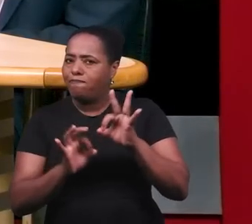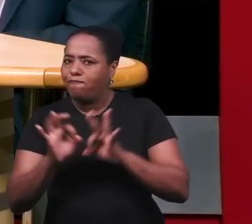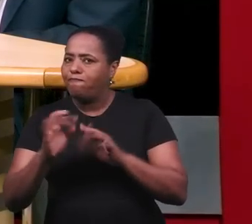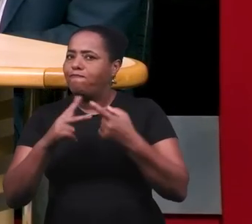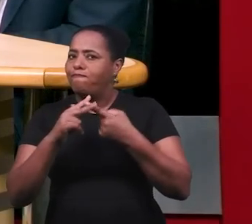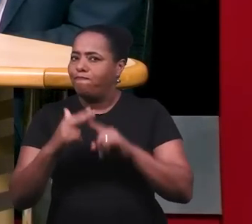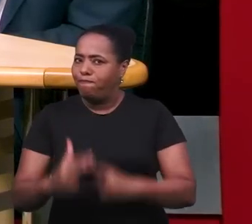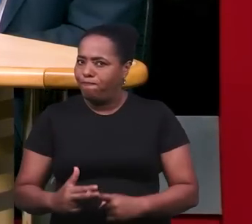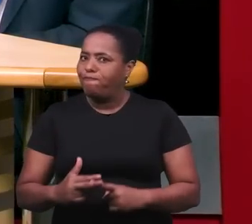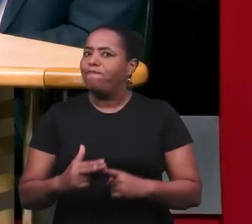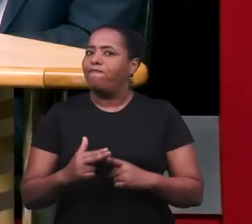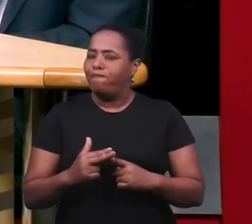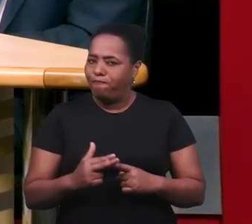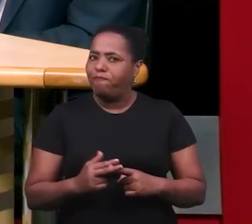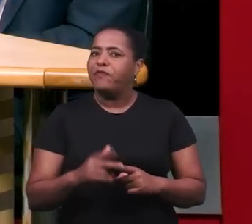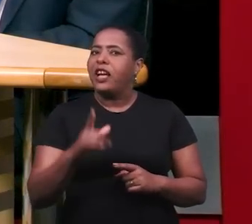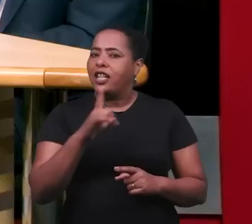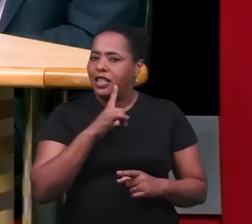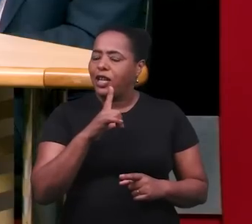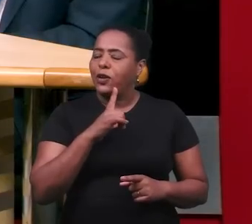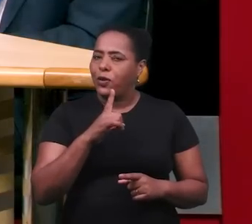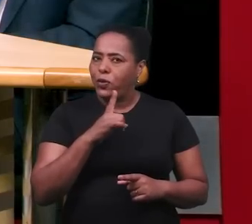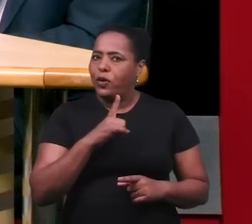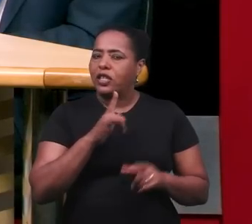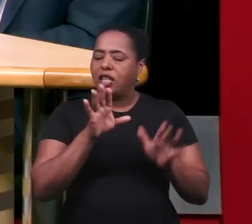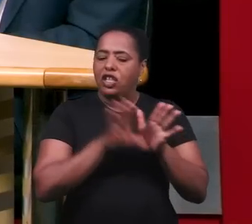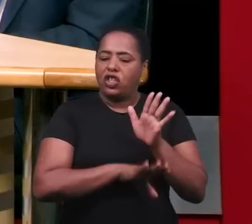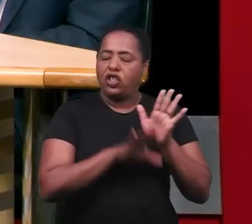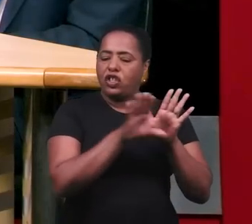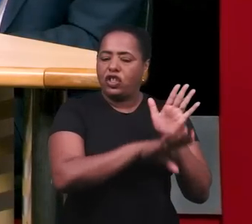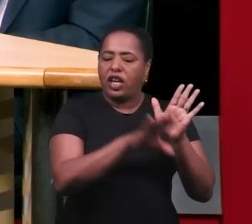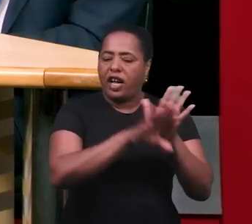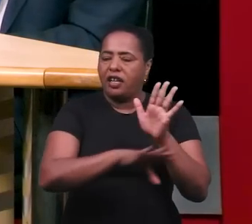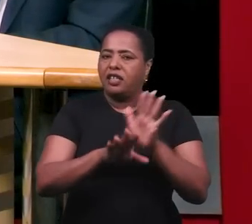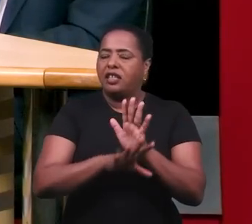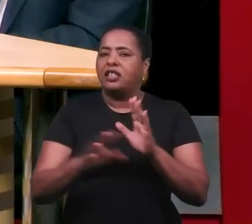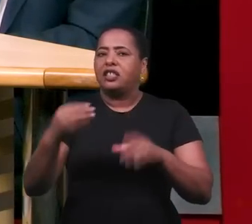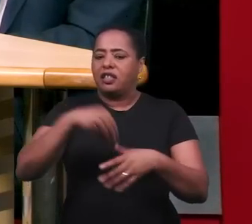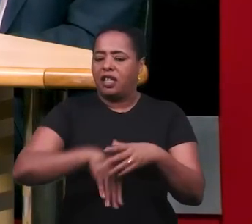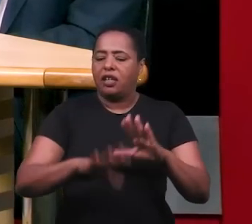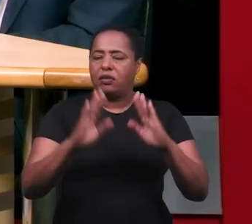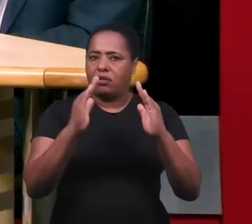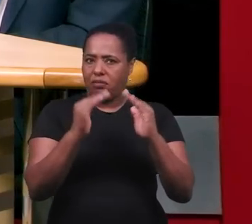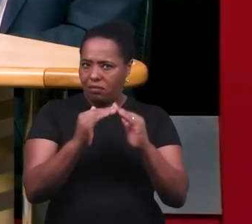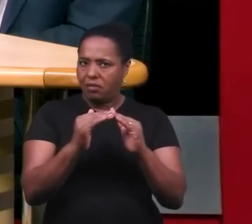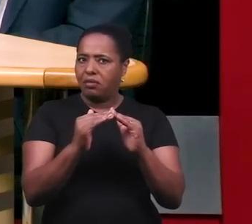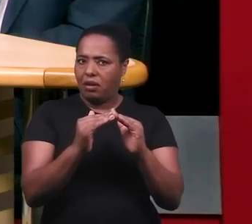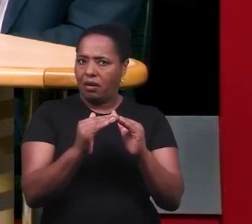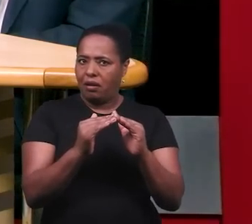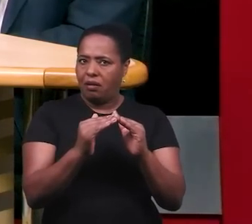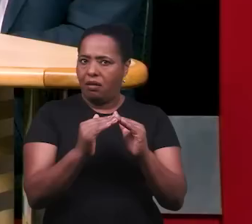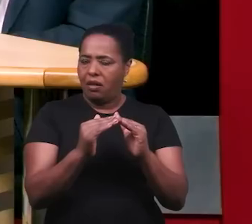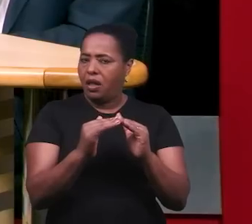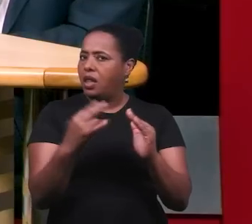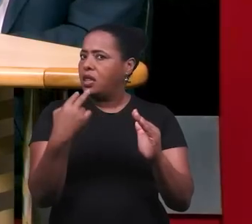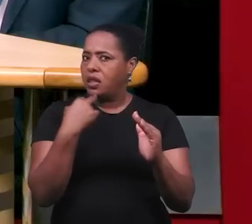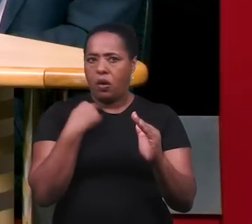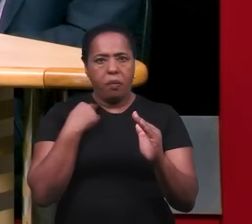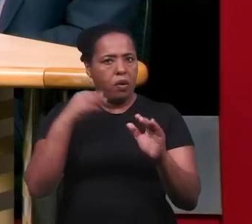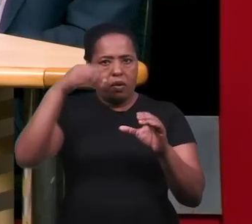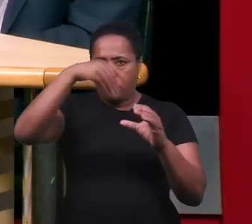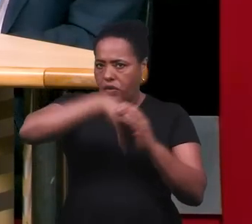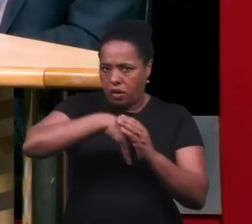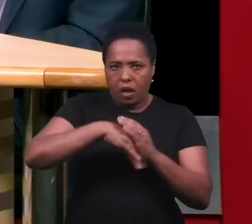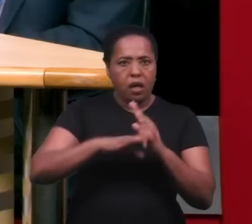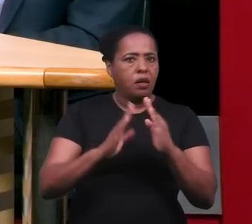ou seja... É o inverso, né? É o inverso. Assim, você colocou muito bem, né? Tem coisas que a gente tem que exterminar da nossa vida, ou seja, do nosso